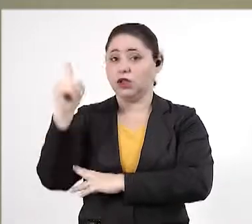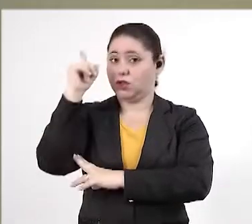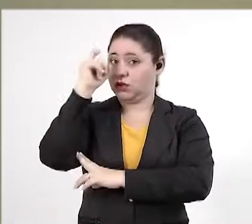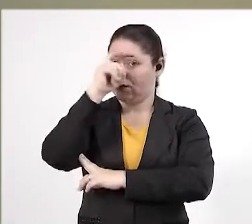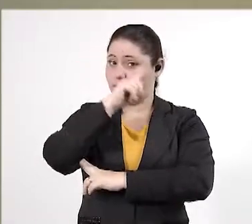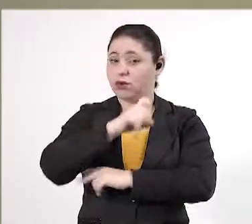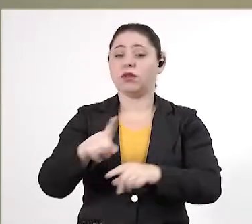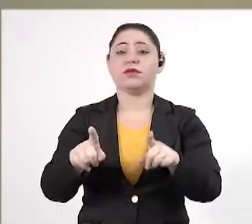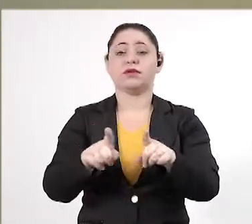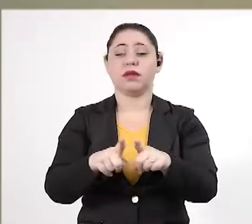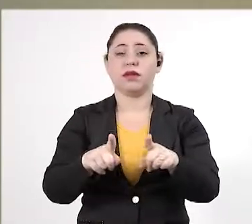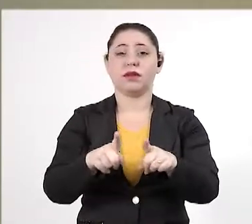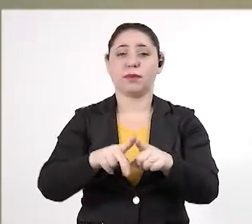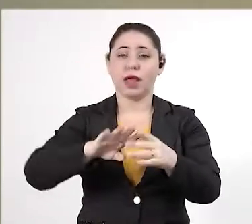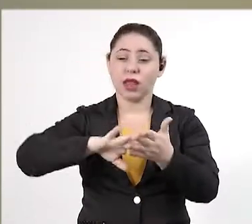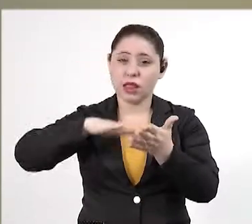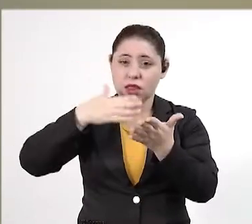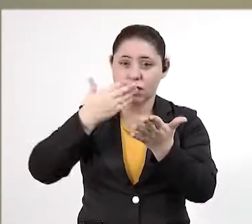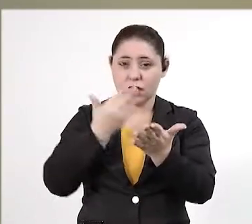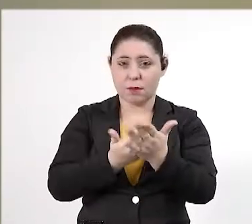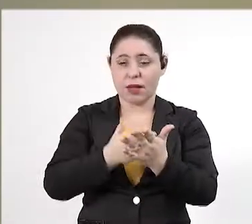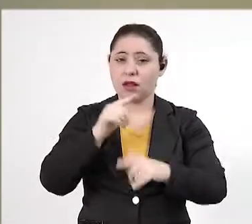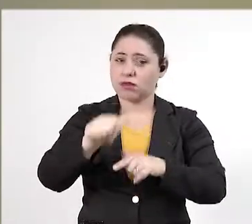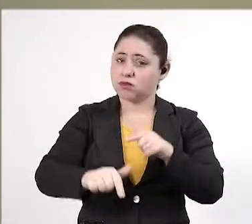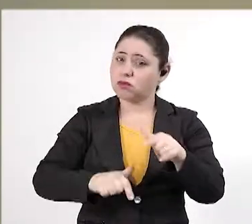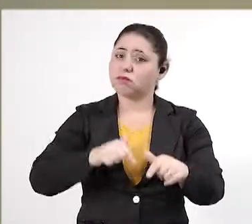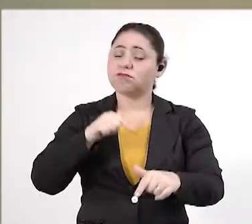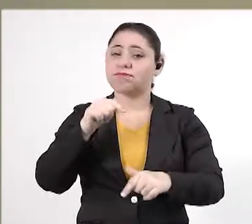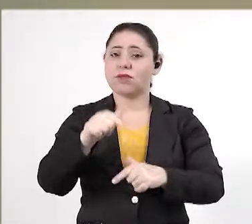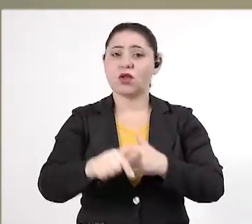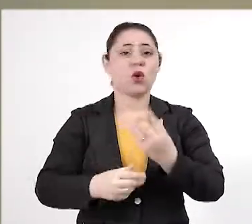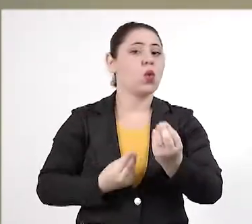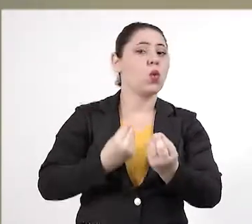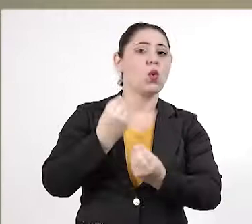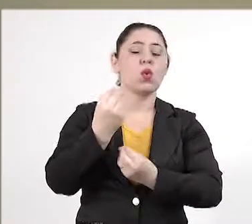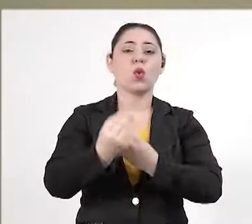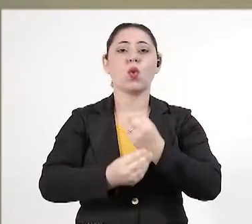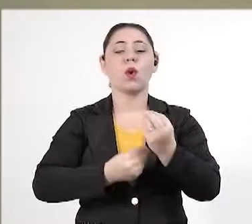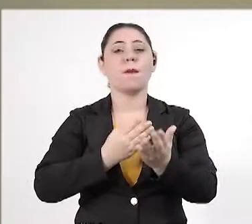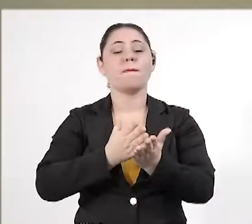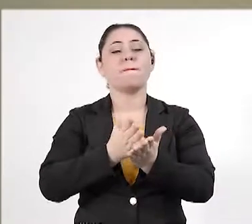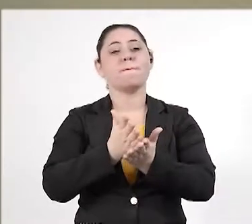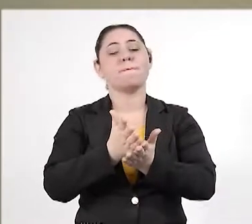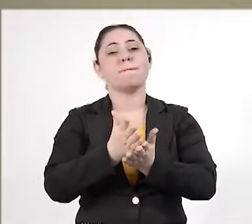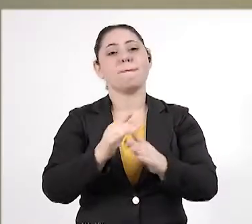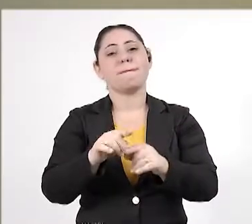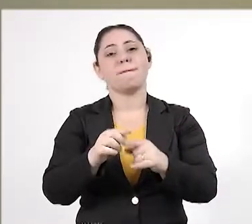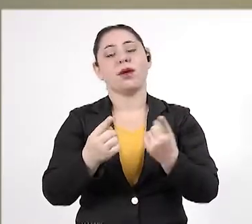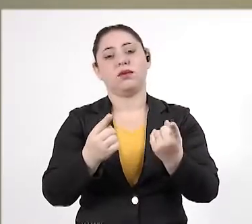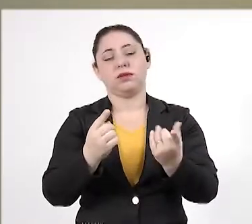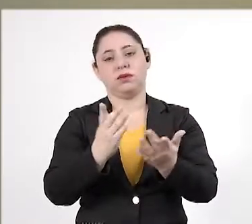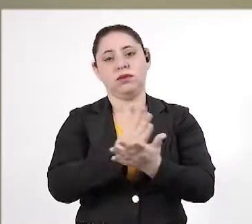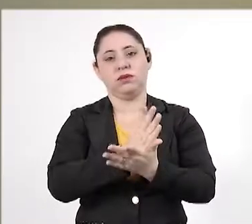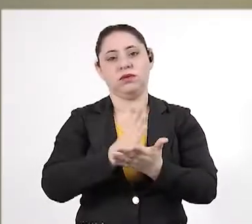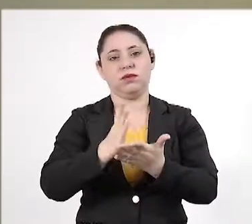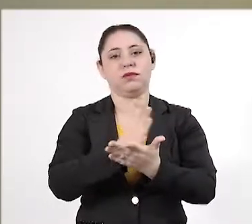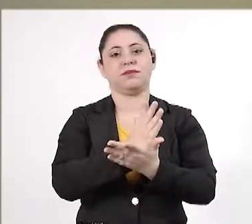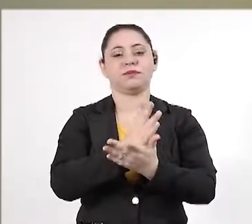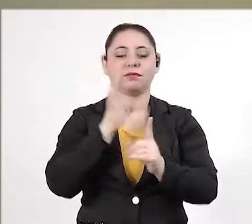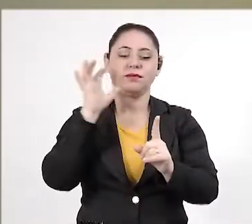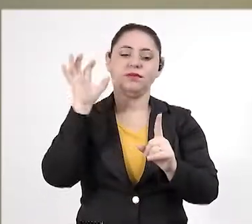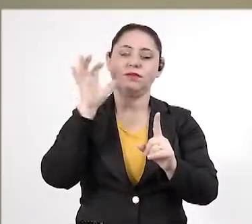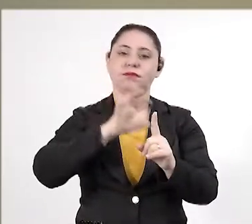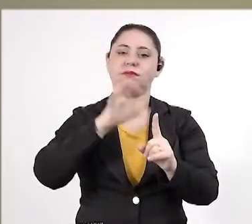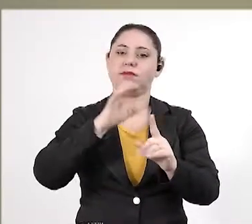e dificuldades também na interpretação do seu trabalho, da forma como ela se conduz, e muitas vezes isso não se